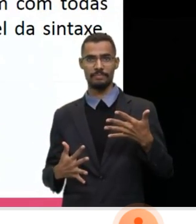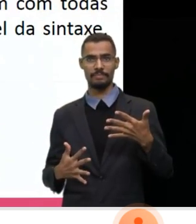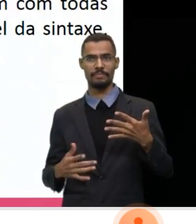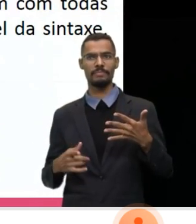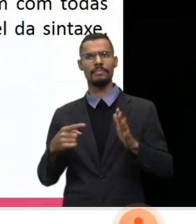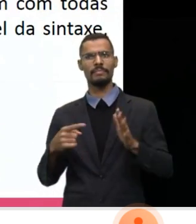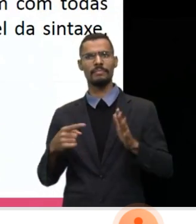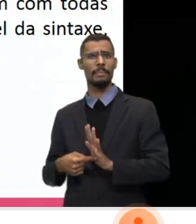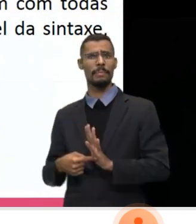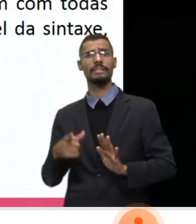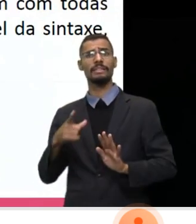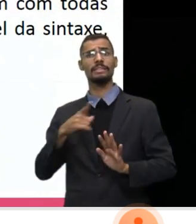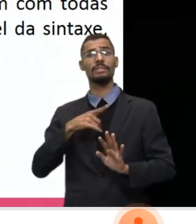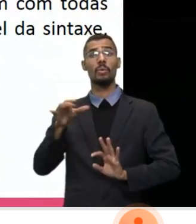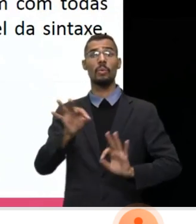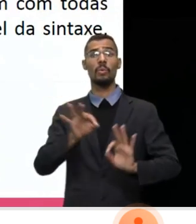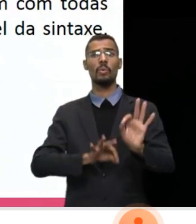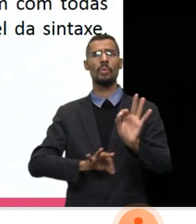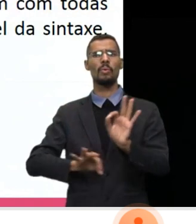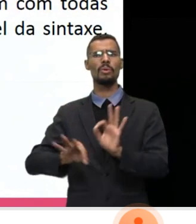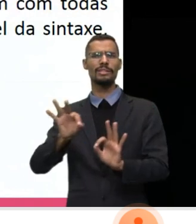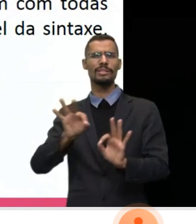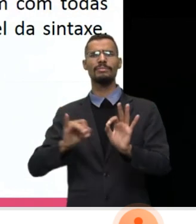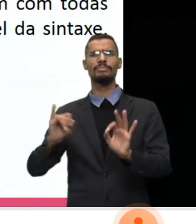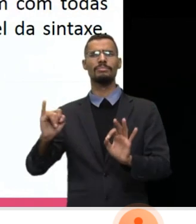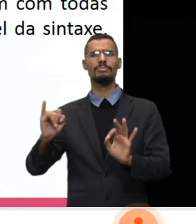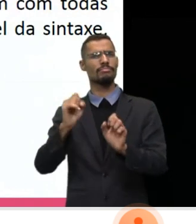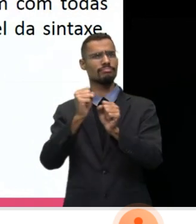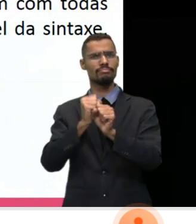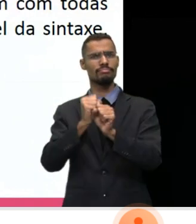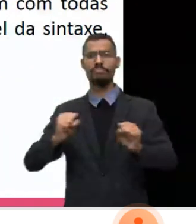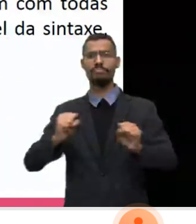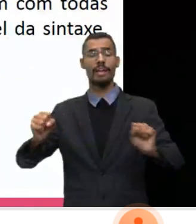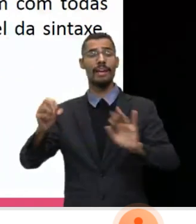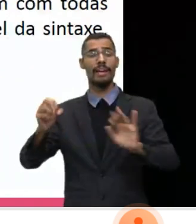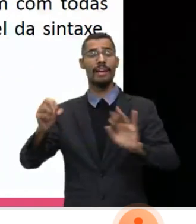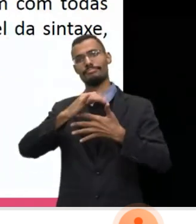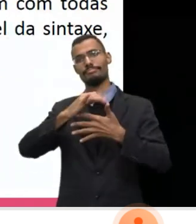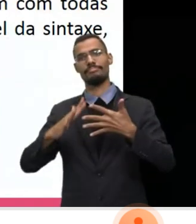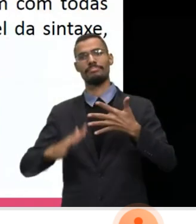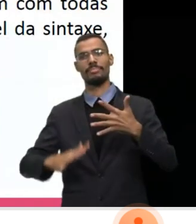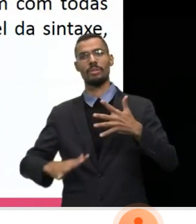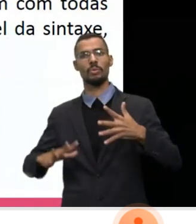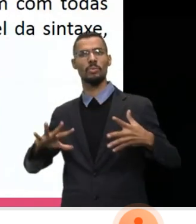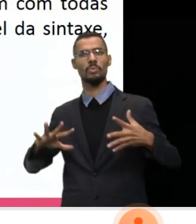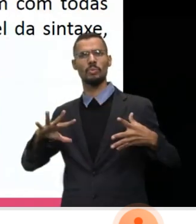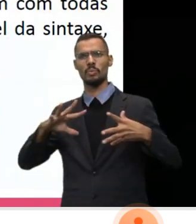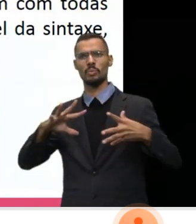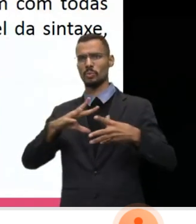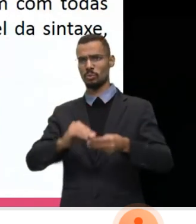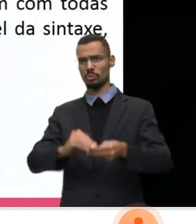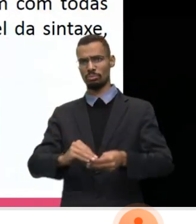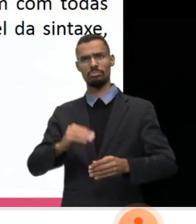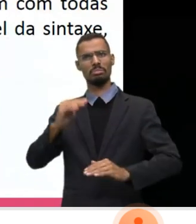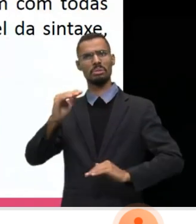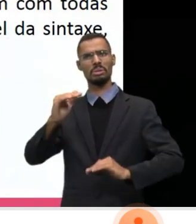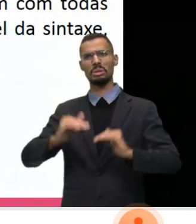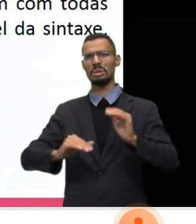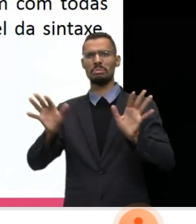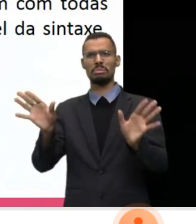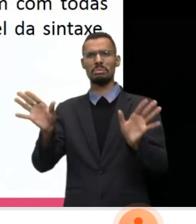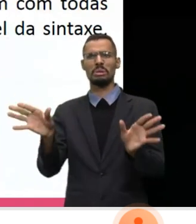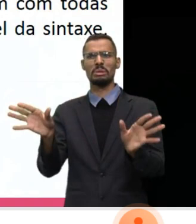um comportamento tão peculiar que rompem com todas as regras das línguas de sinais, seja no nível da sintaxe,